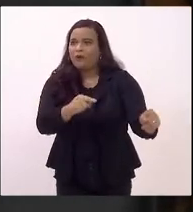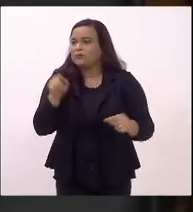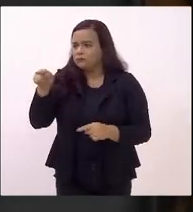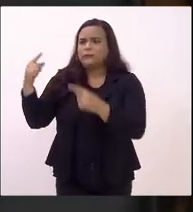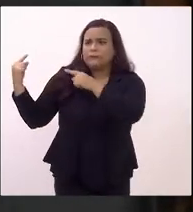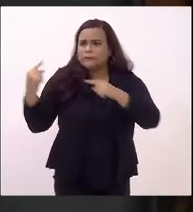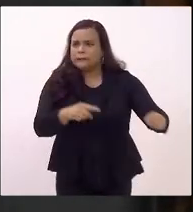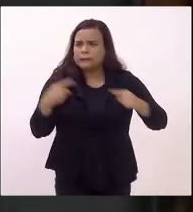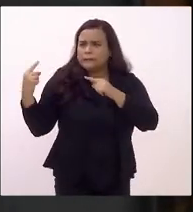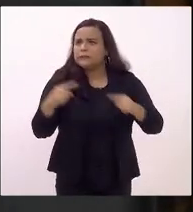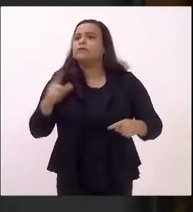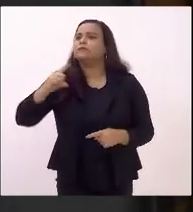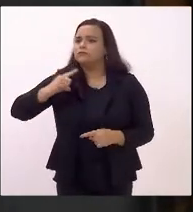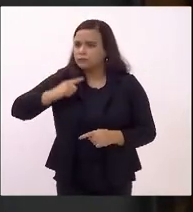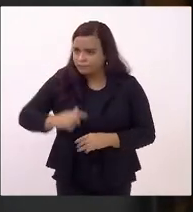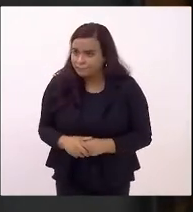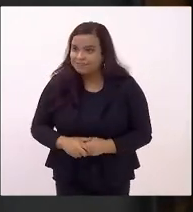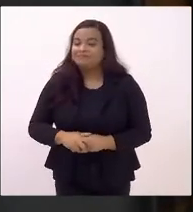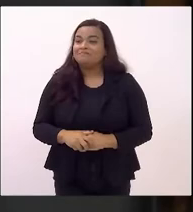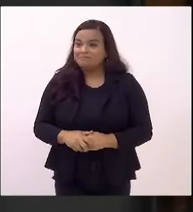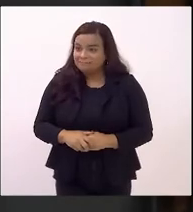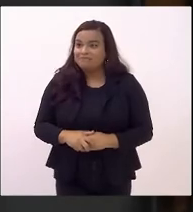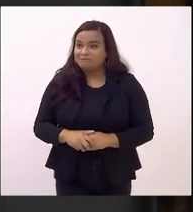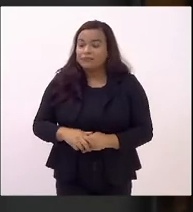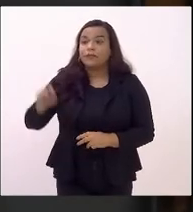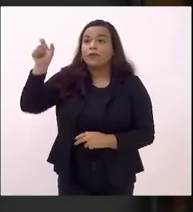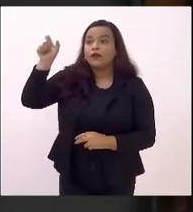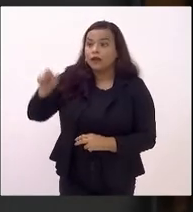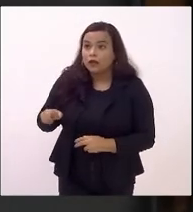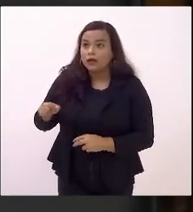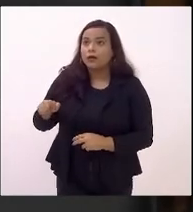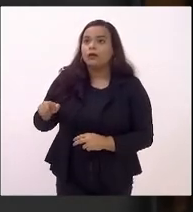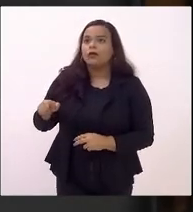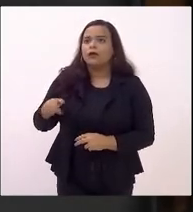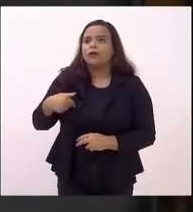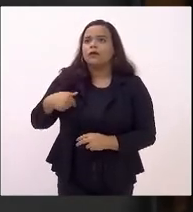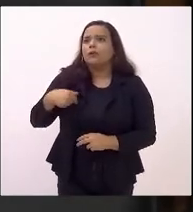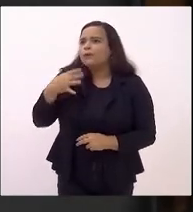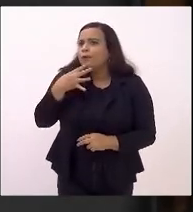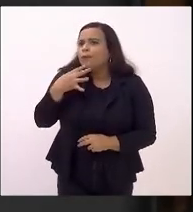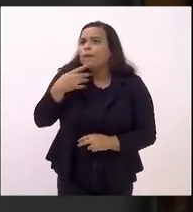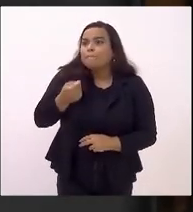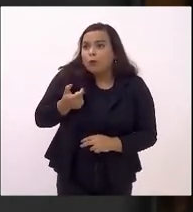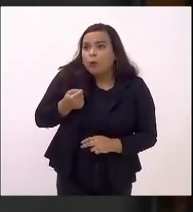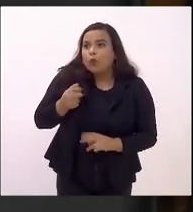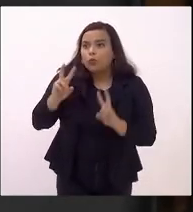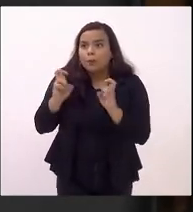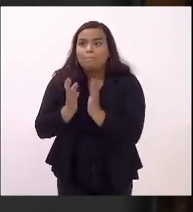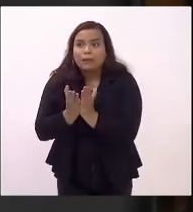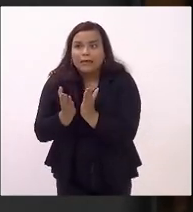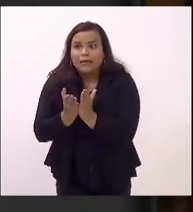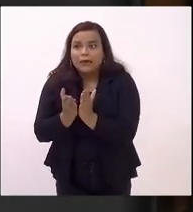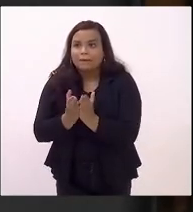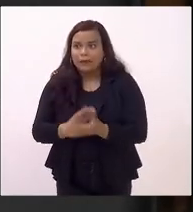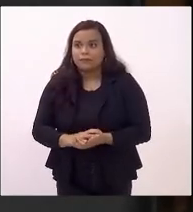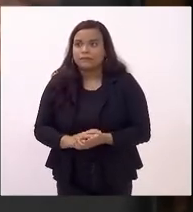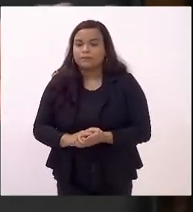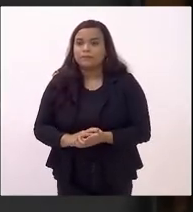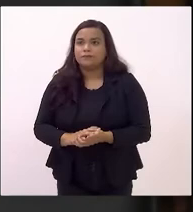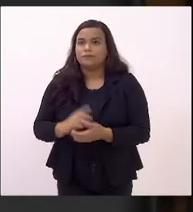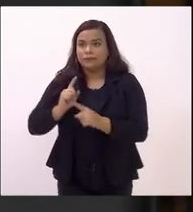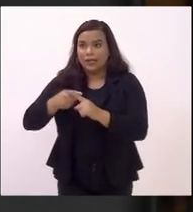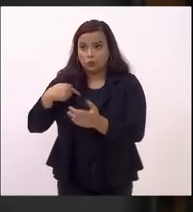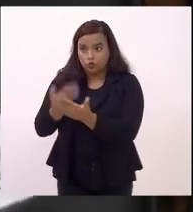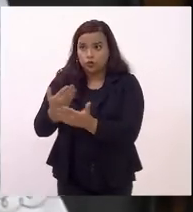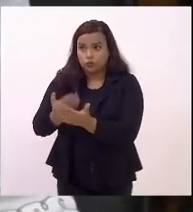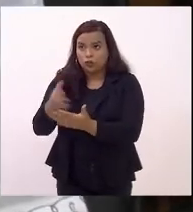tenho uma fala de diálogo, eu só acho que eu entendo muito de Bíblia, eu entendo muito pouco, mas acho que eu entendo muito? Porque pouca gente sabe, eu estudei na